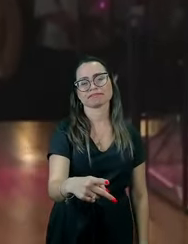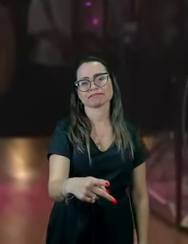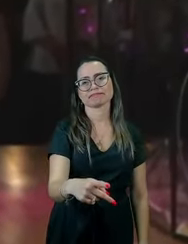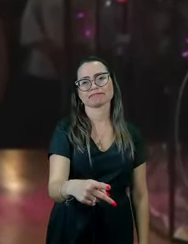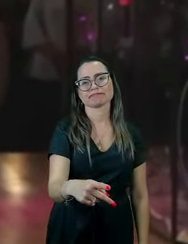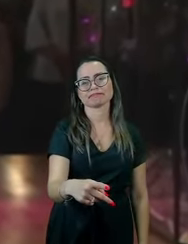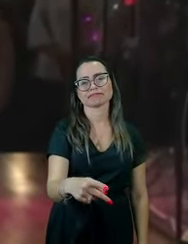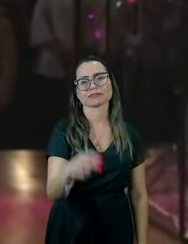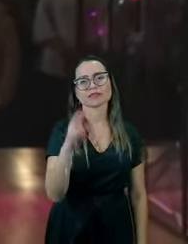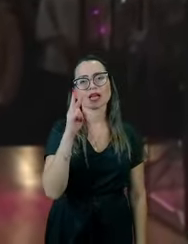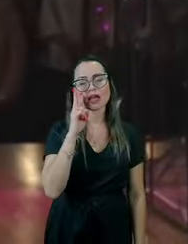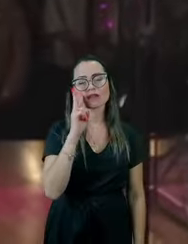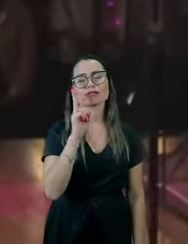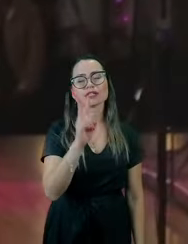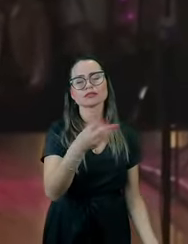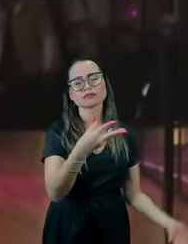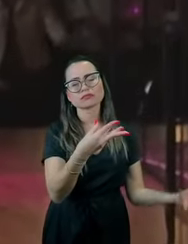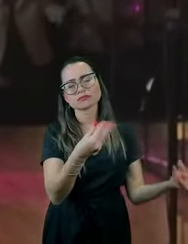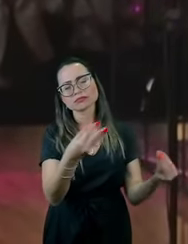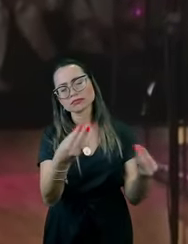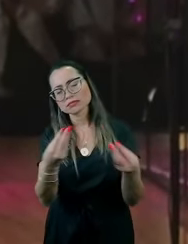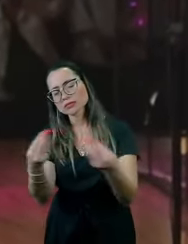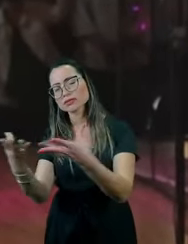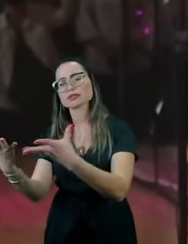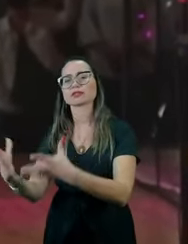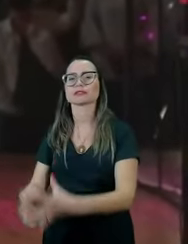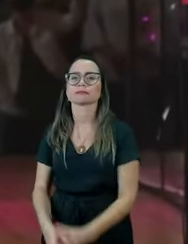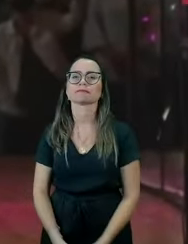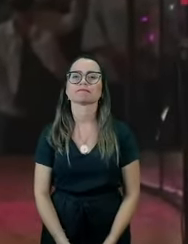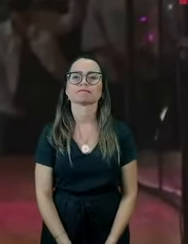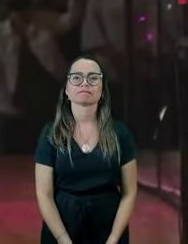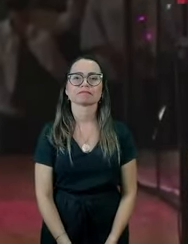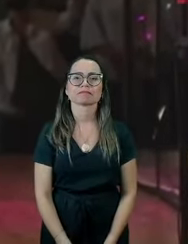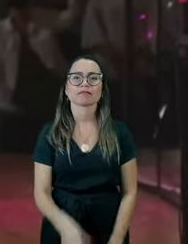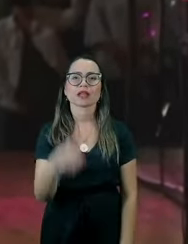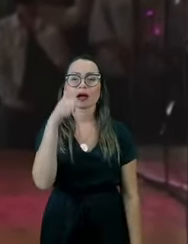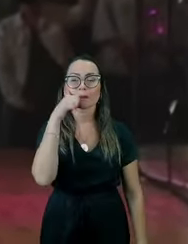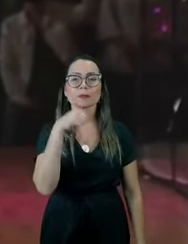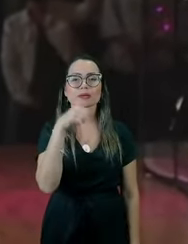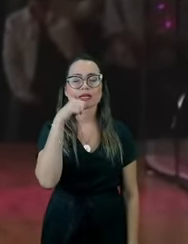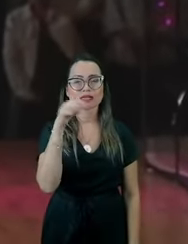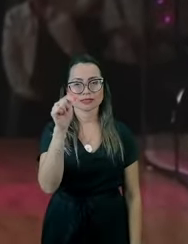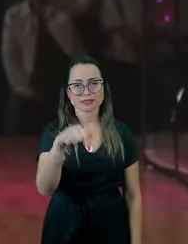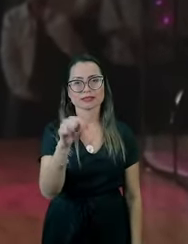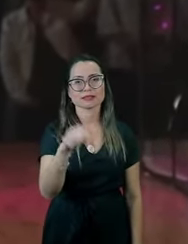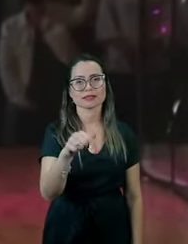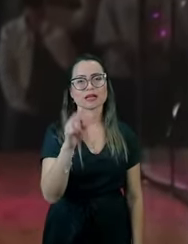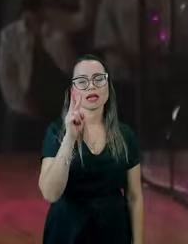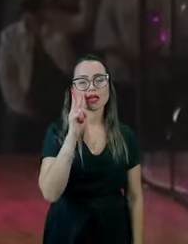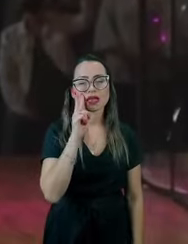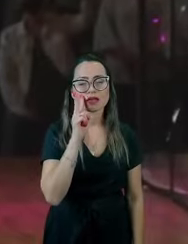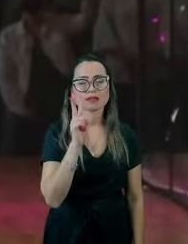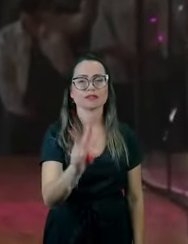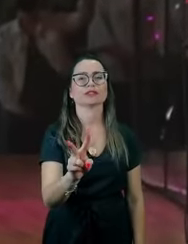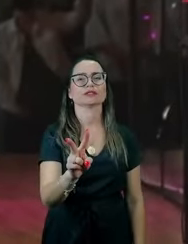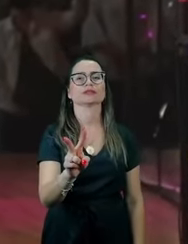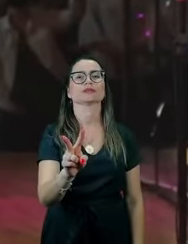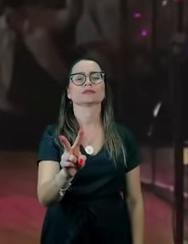Eu vejo muitas conexões aqui. Eu vejo muitas mulheres conectoras também,